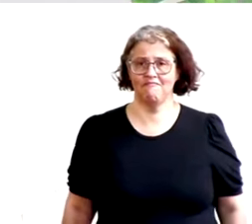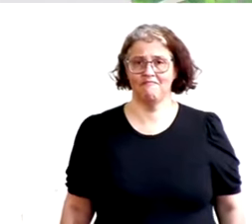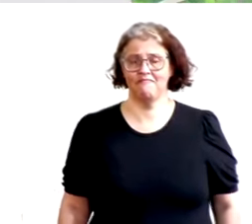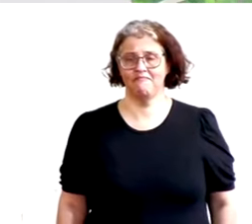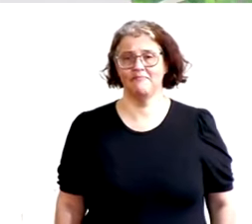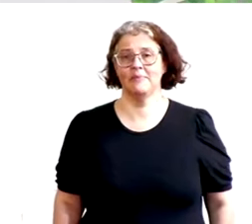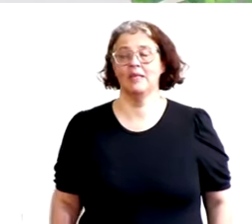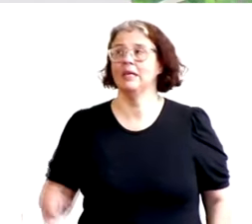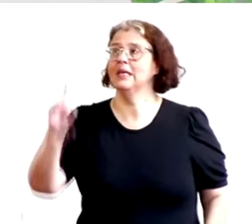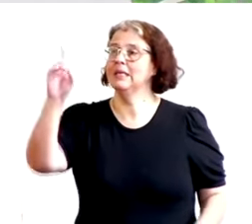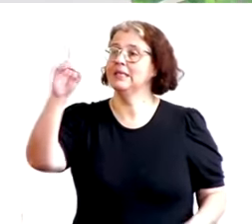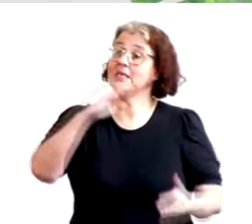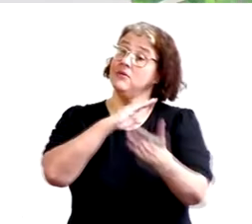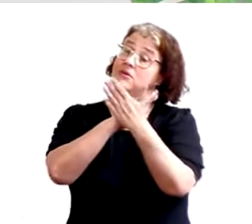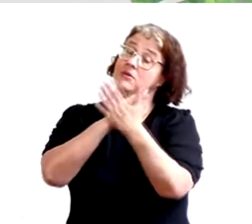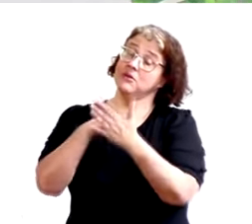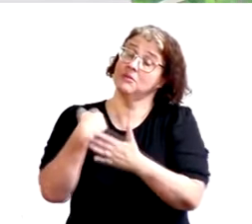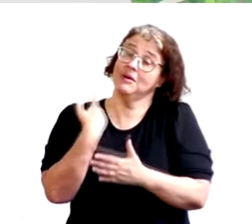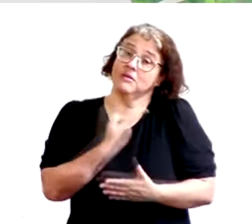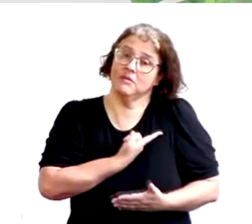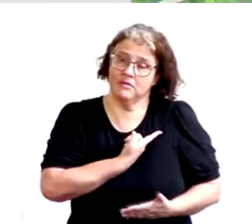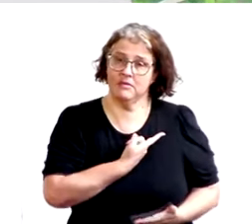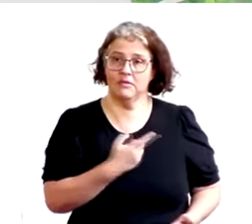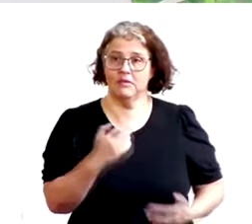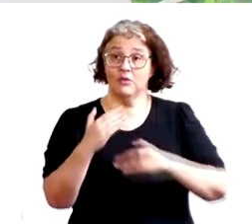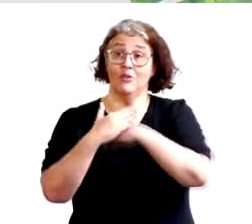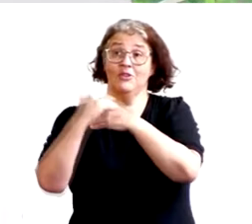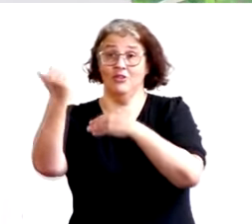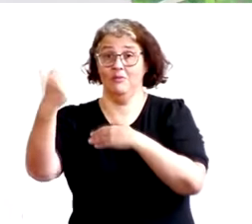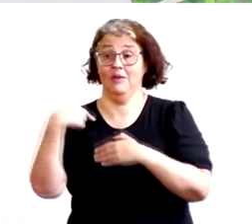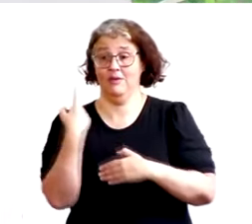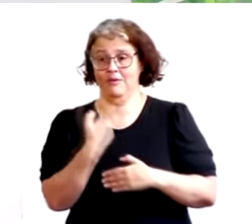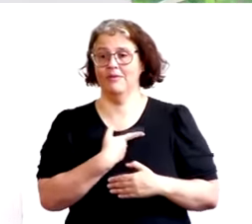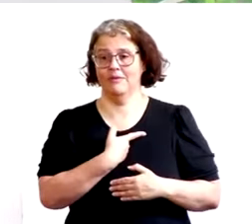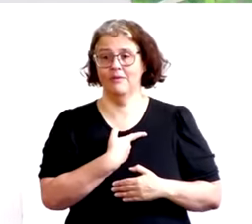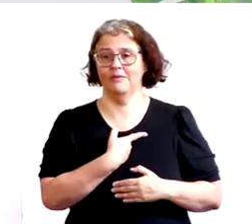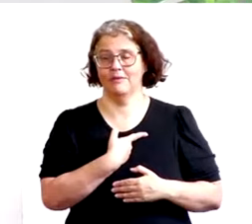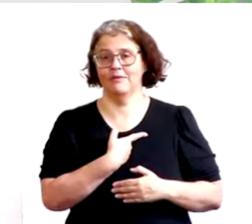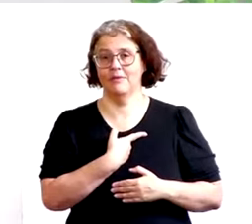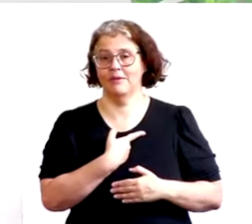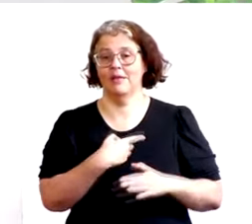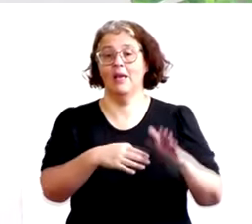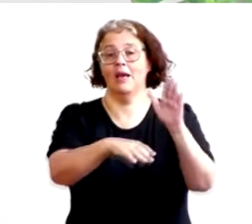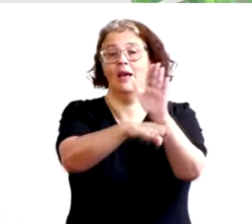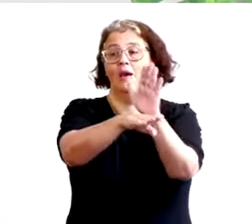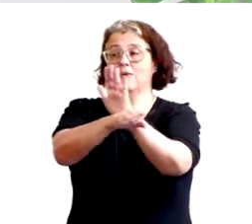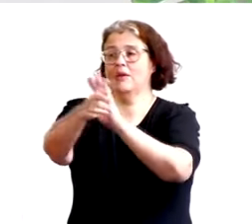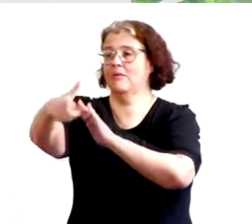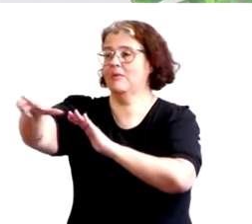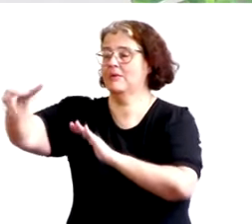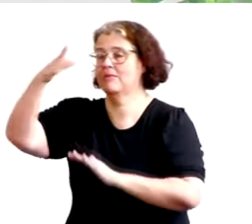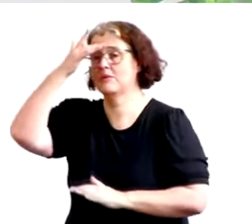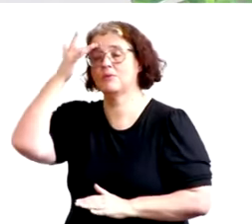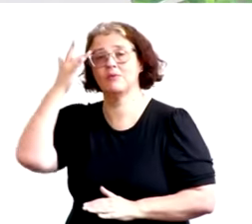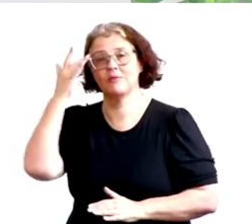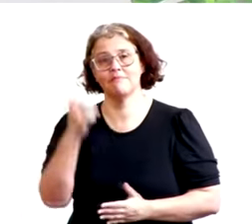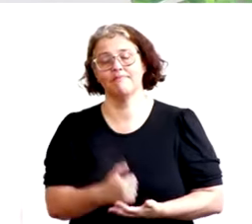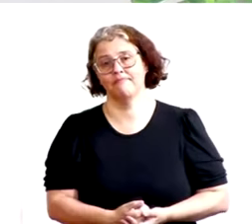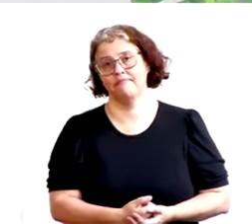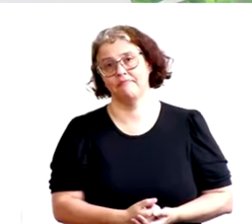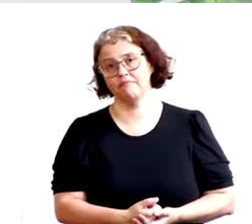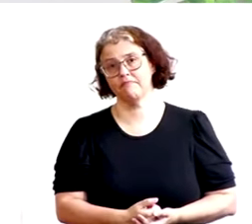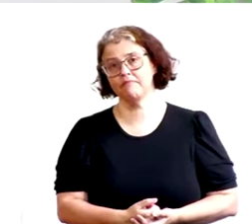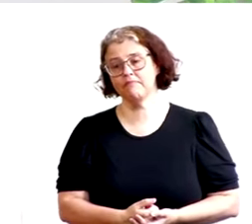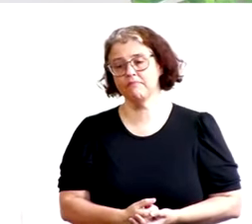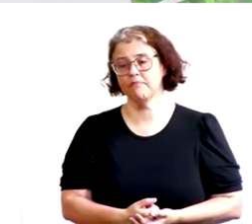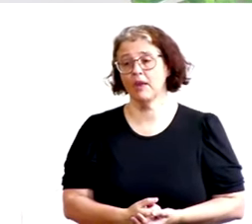e Deus nos chama ajudarmos os outros a trazermos a mensagem